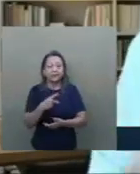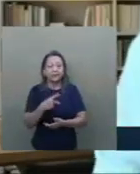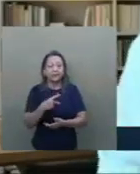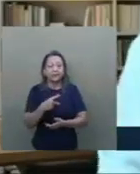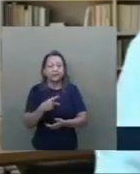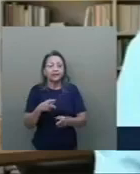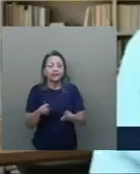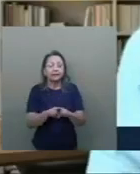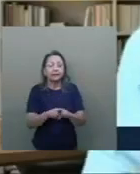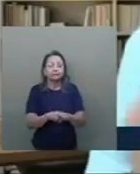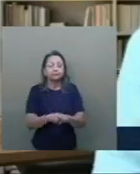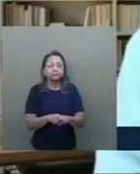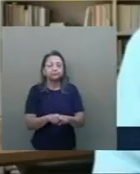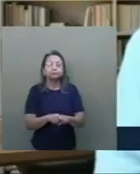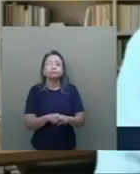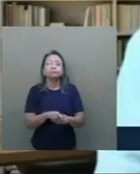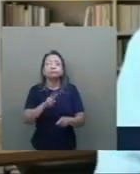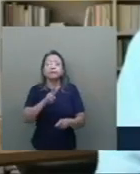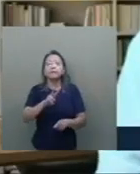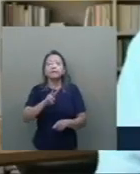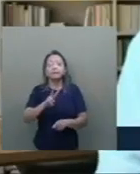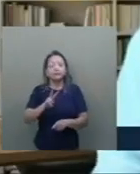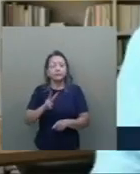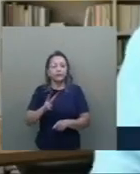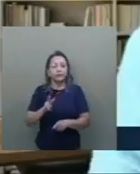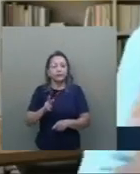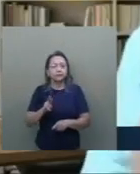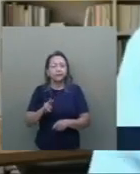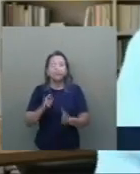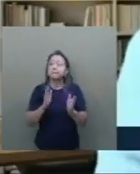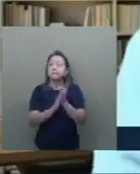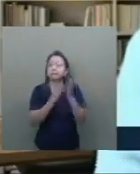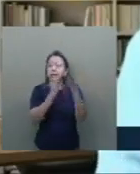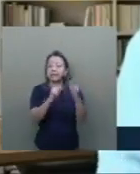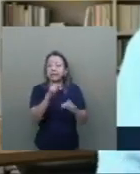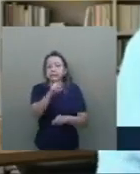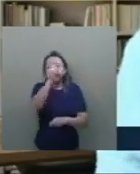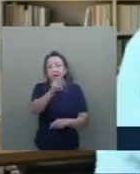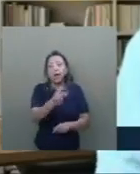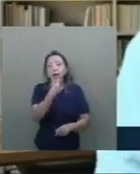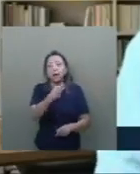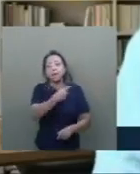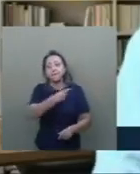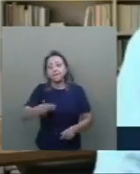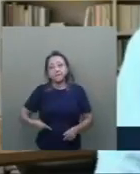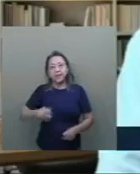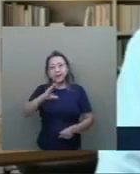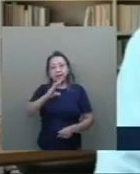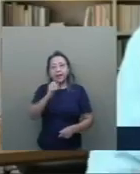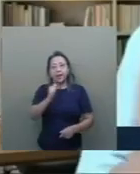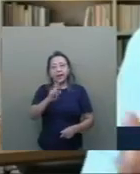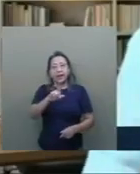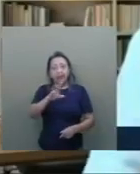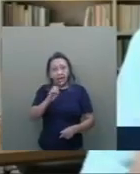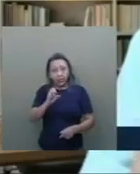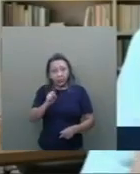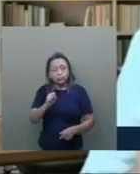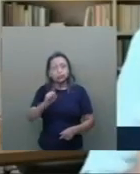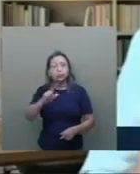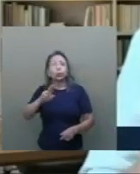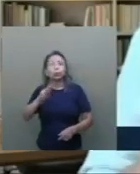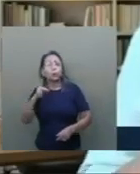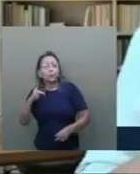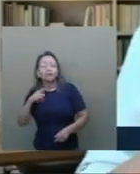Neiva Moreira, de Carlos Alberto Gaó. Parabéns ao presidente Carlos Lupe, dizer que sempre